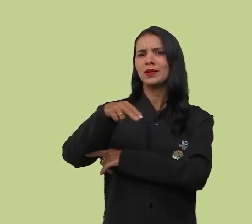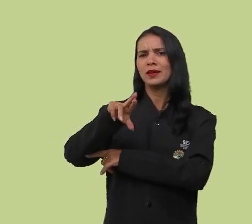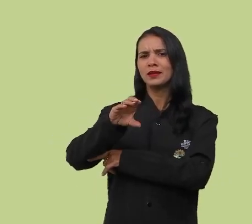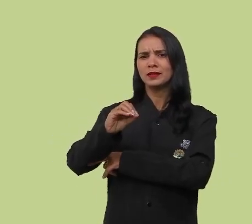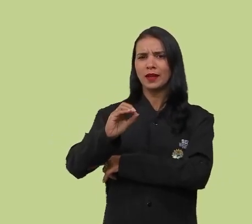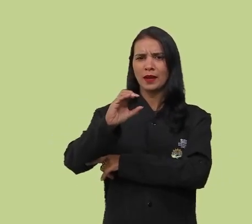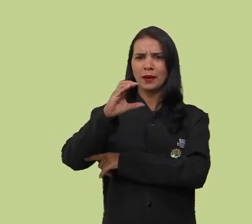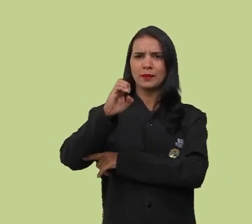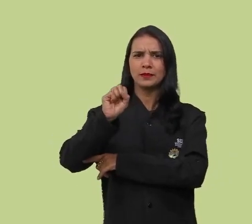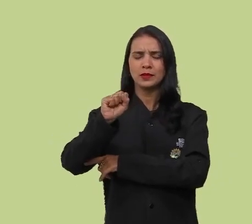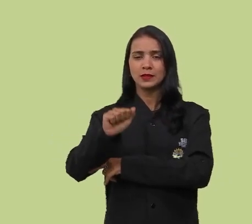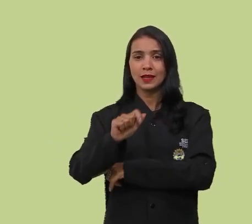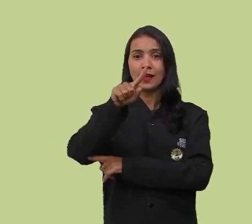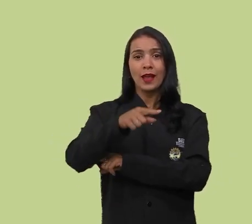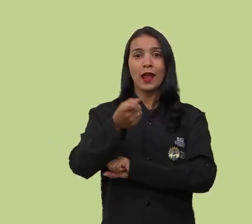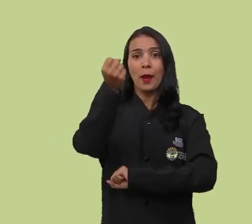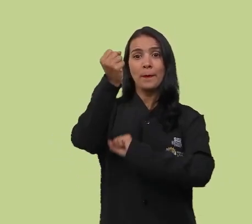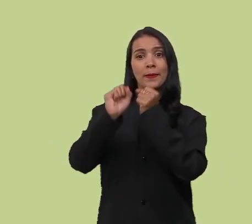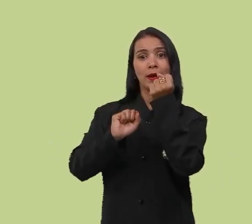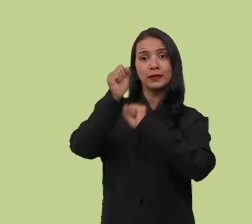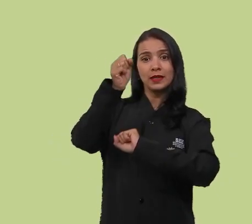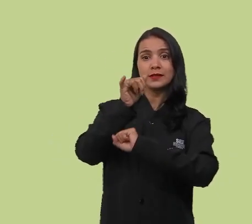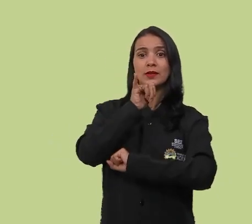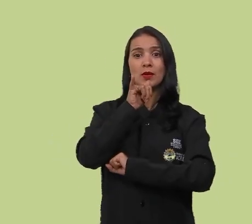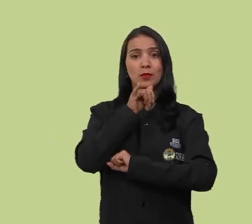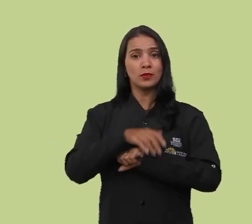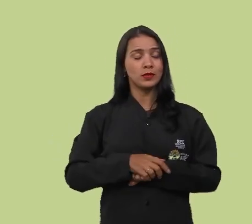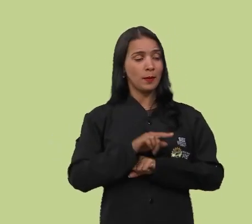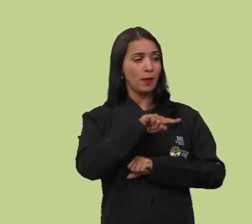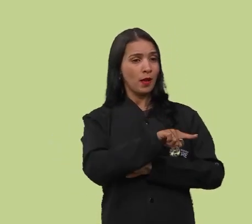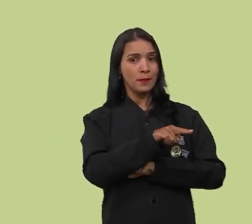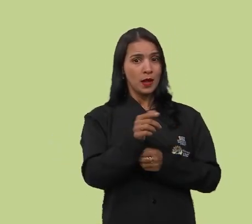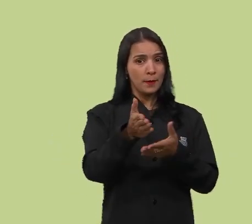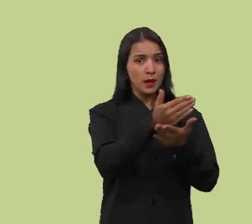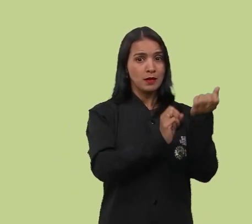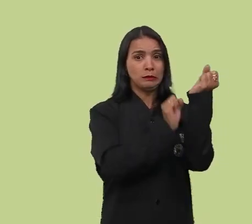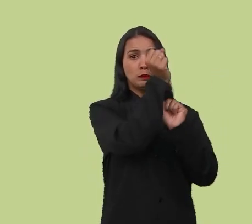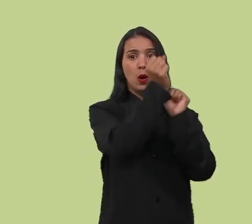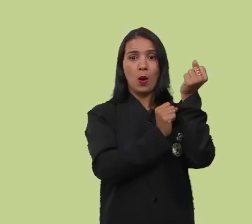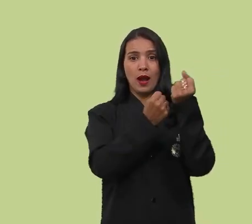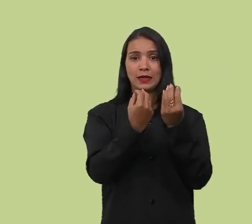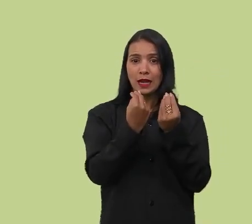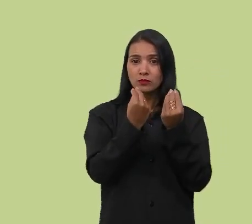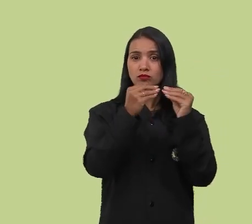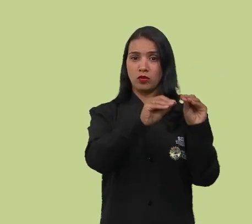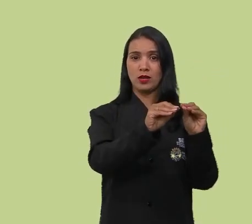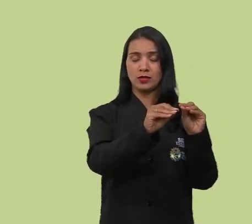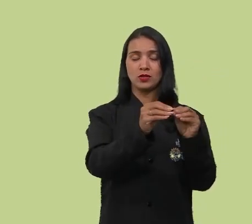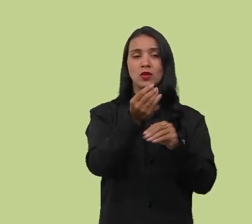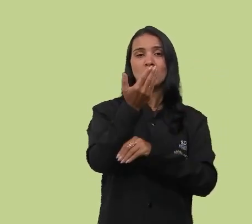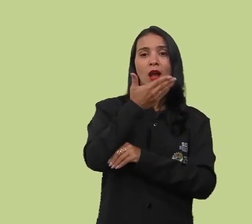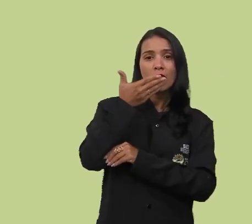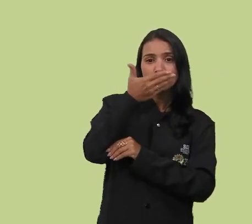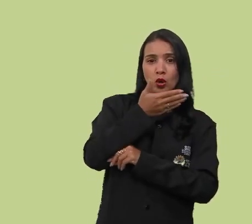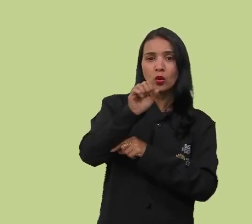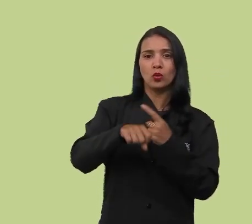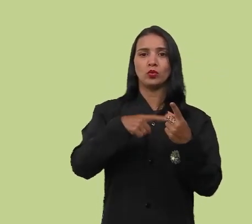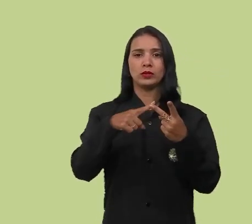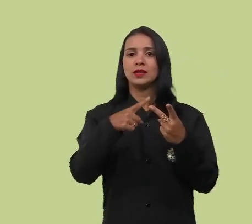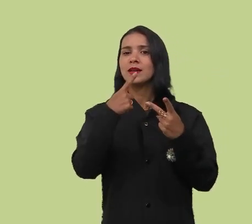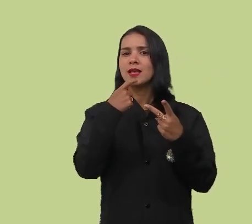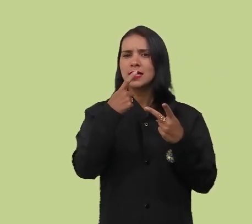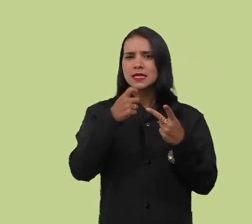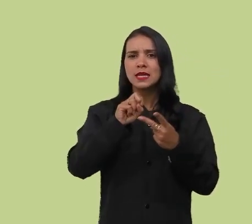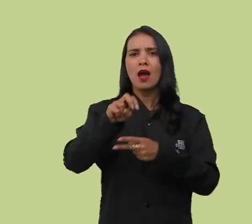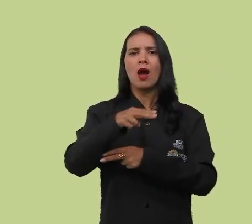os produtos que são fabricados ali pela indústria com a adição de sal, açúcar, óleo ou vinagre. Ali nos alimentos,